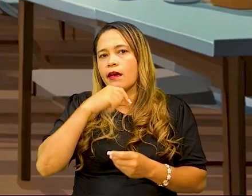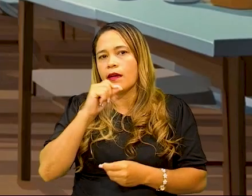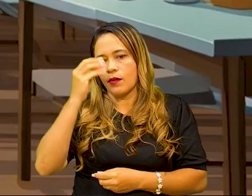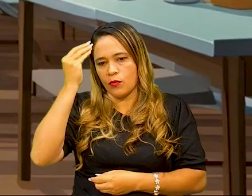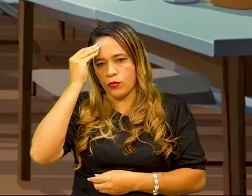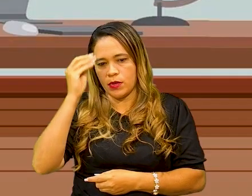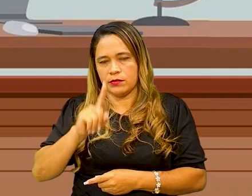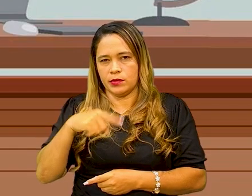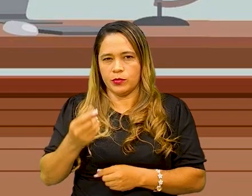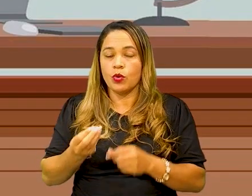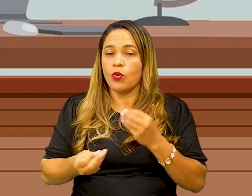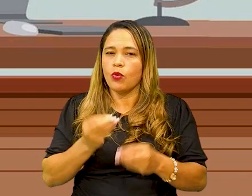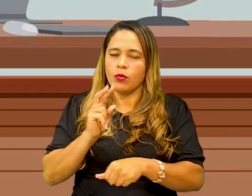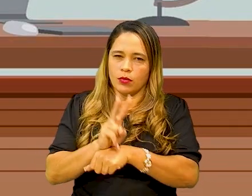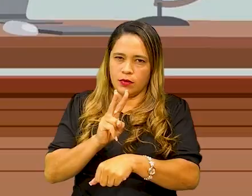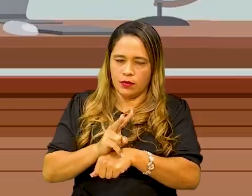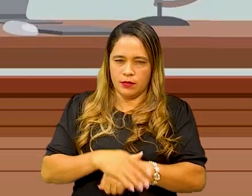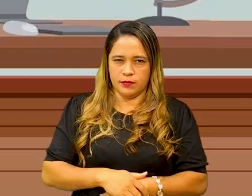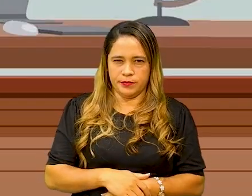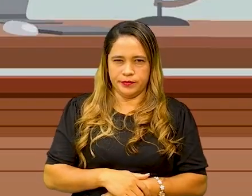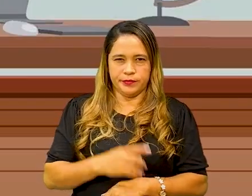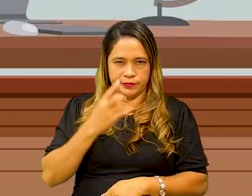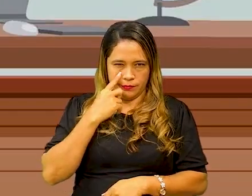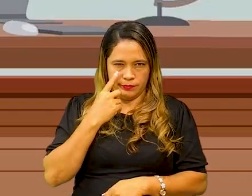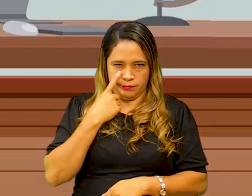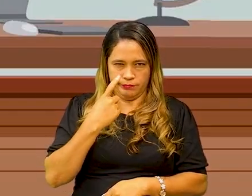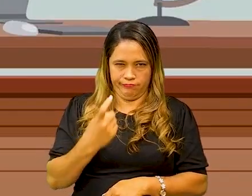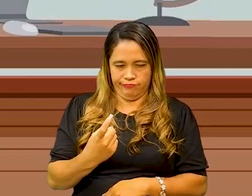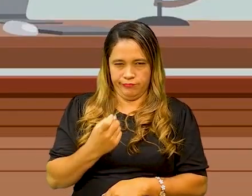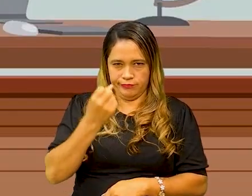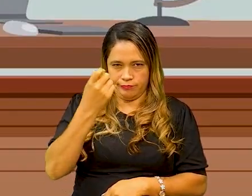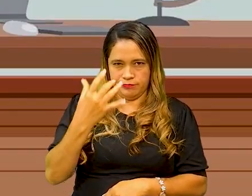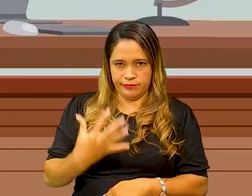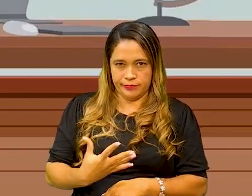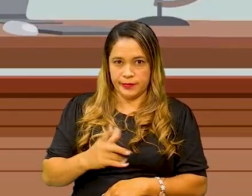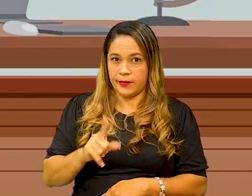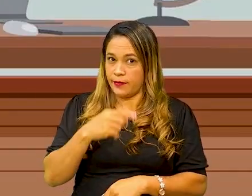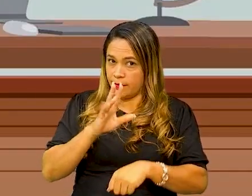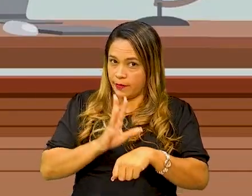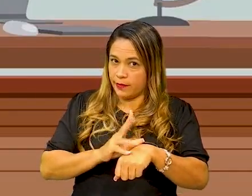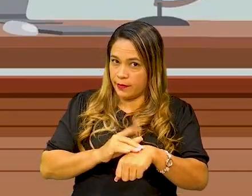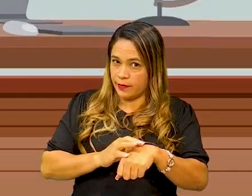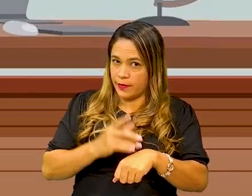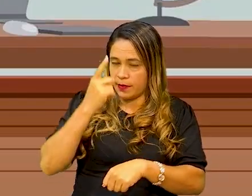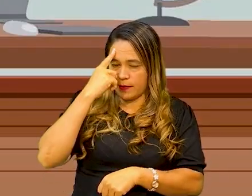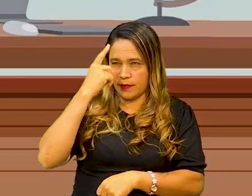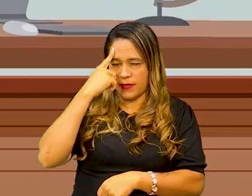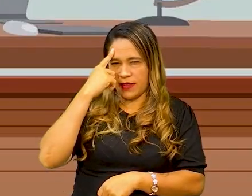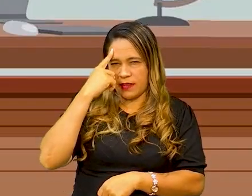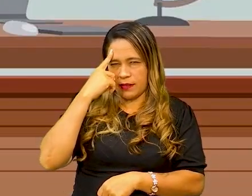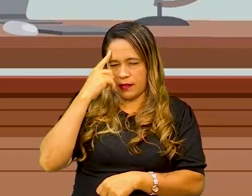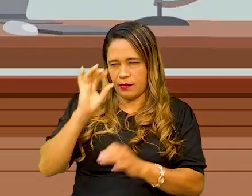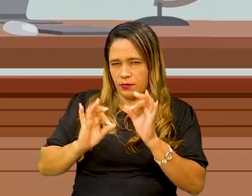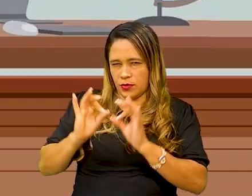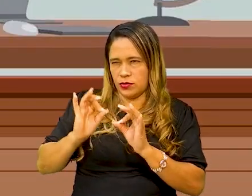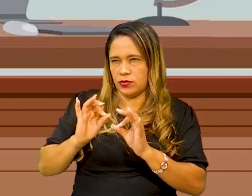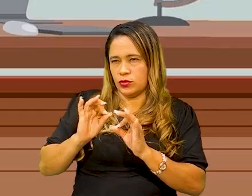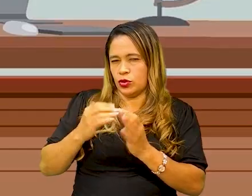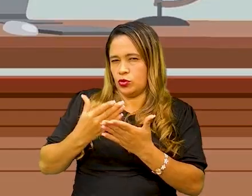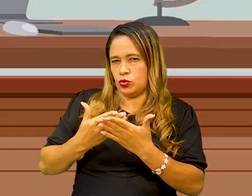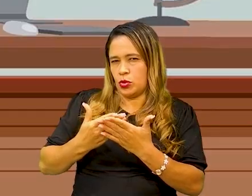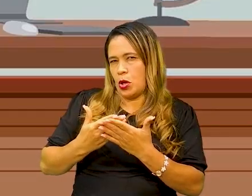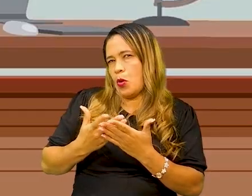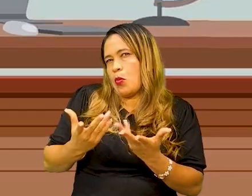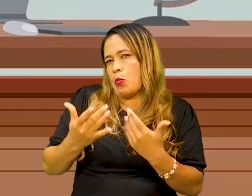prevenção. Olha aqui para mim agora. Muita atenção no que eu vou te falar. Essas doenças, para quem está pensando em fazer algum processo seletivo, seja a prova